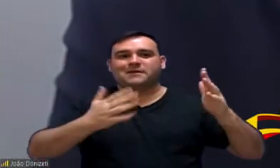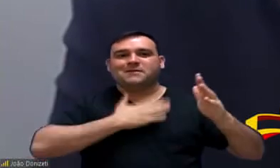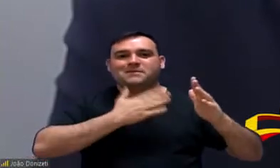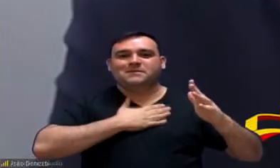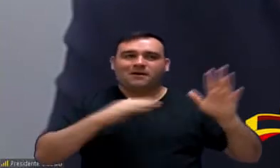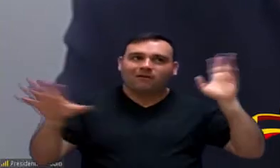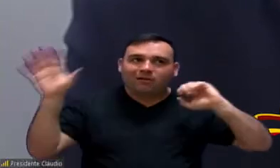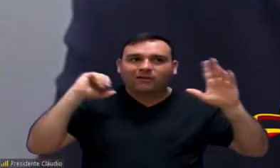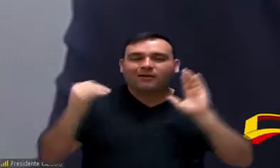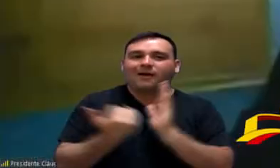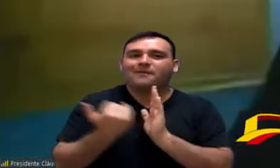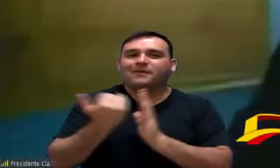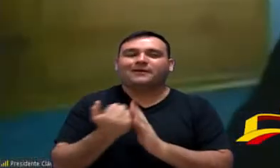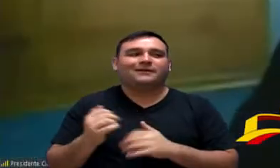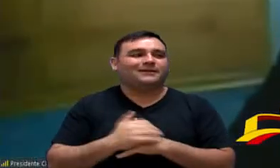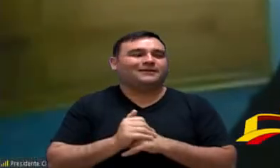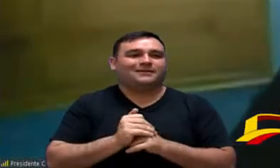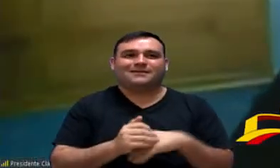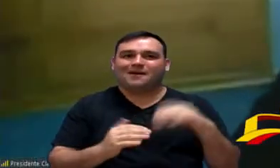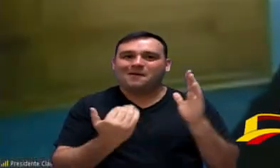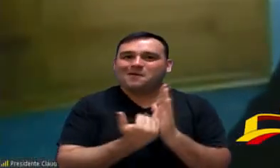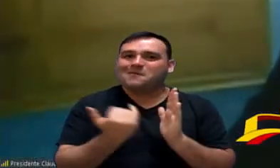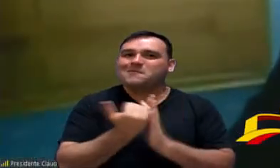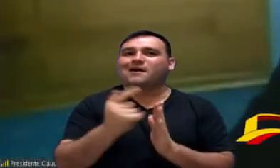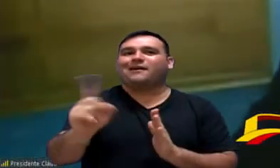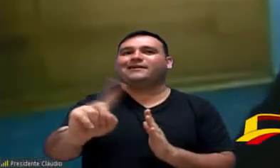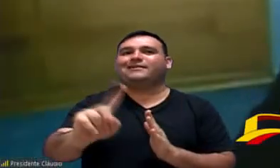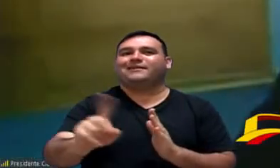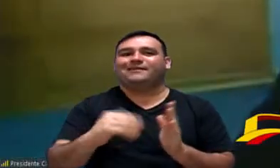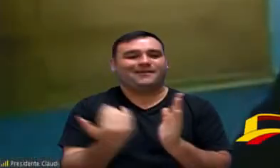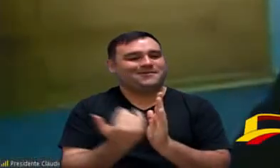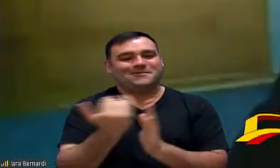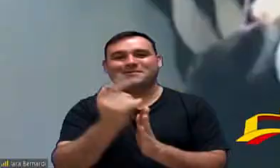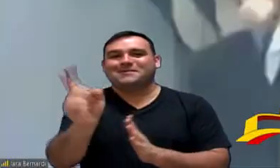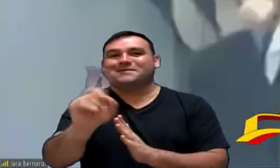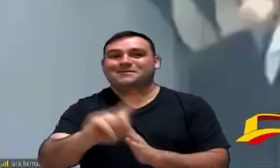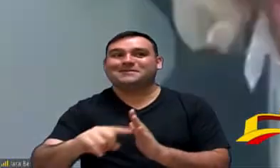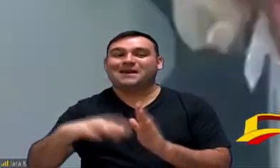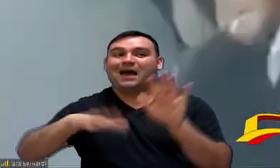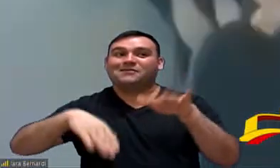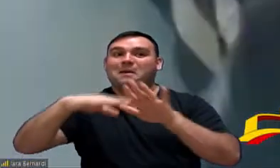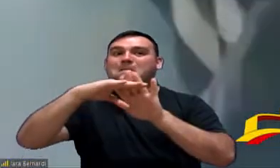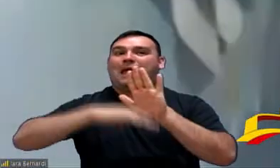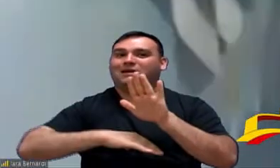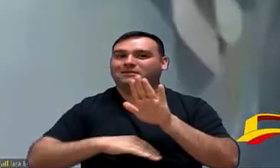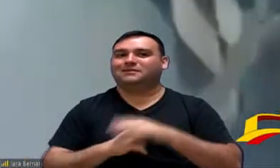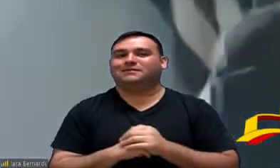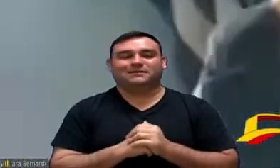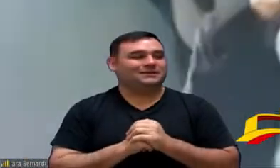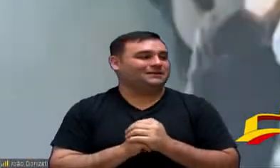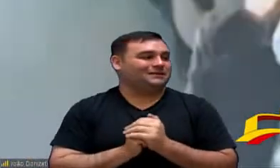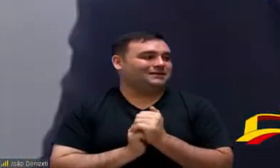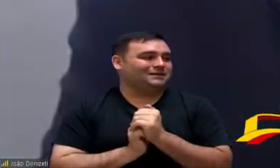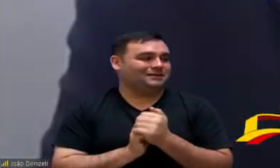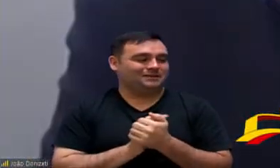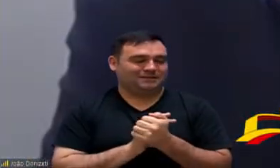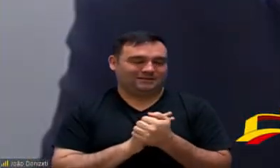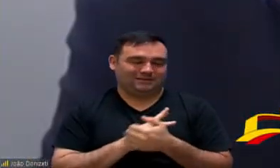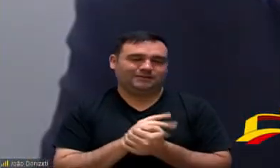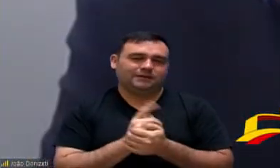senhor presidente. Não, demais não, vereador, demais não. Temos até. Eu